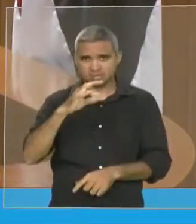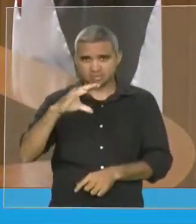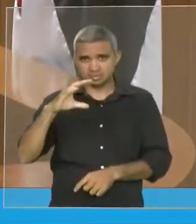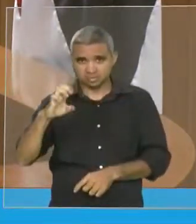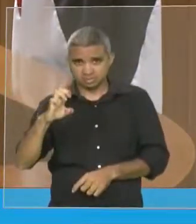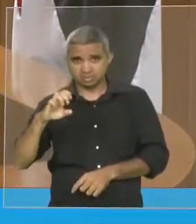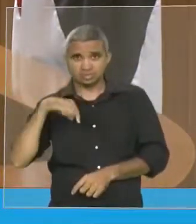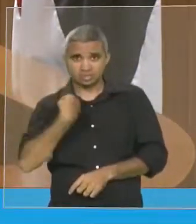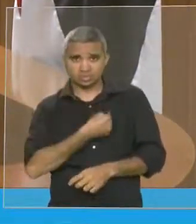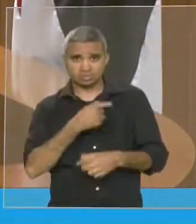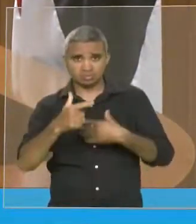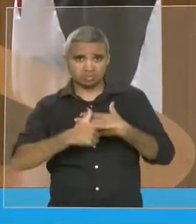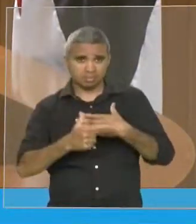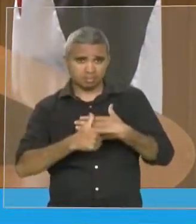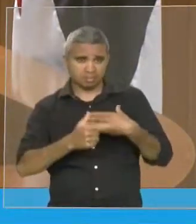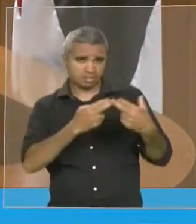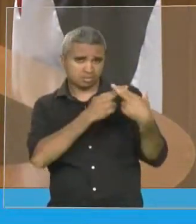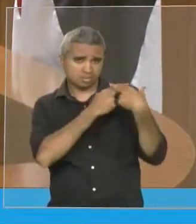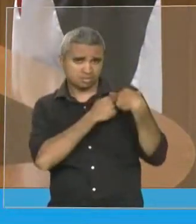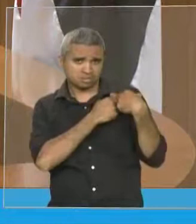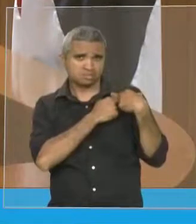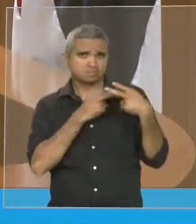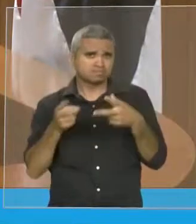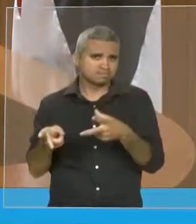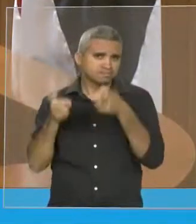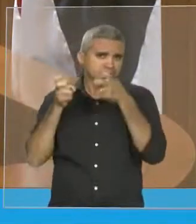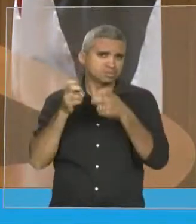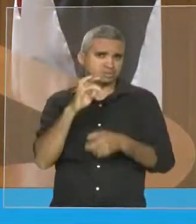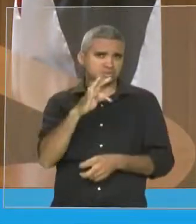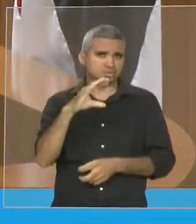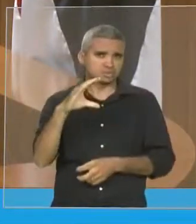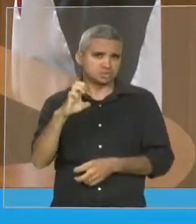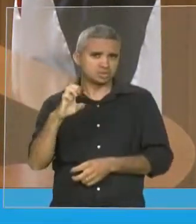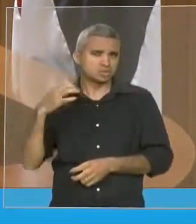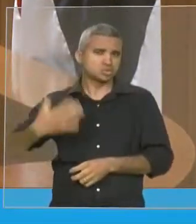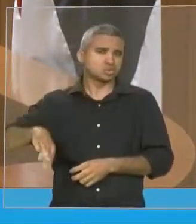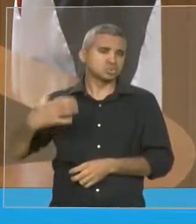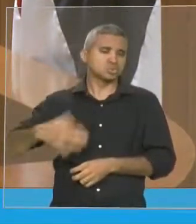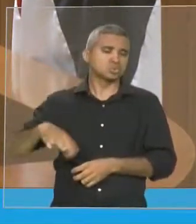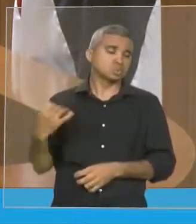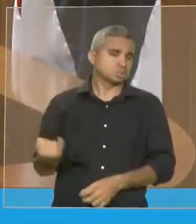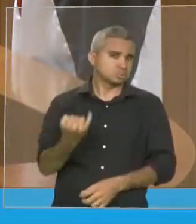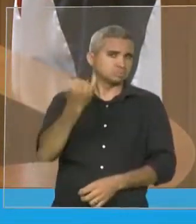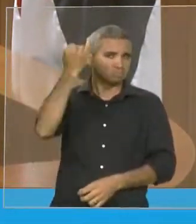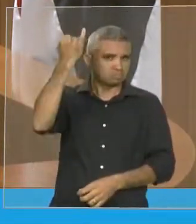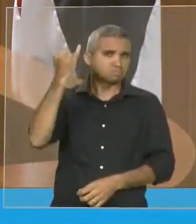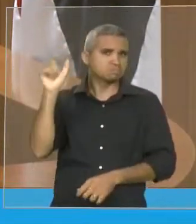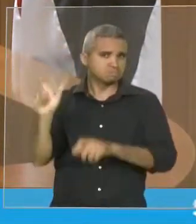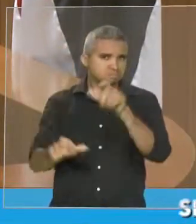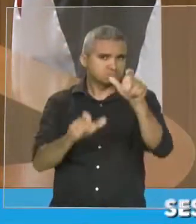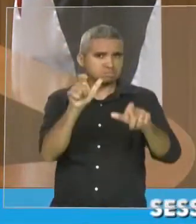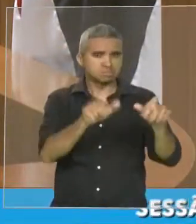são essenciais à estrutura institucional do nosso país. Fato que a sociedade